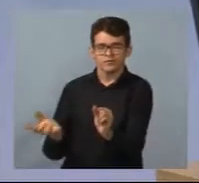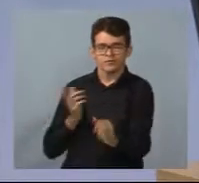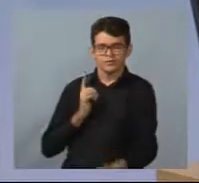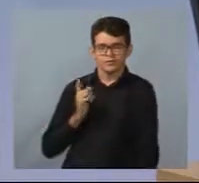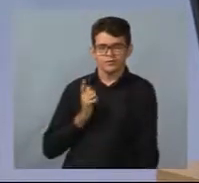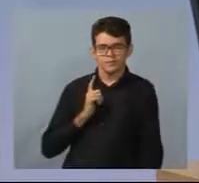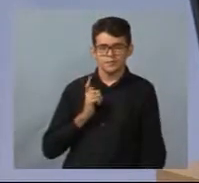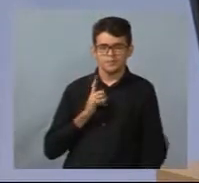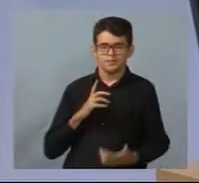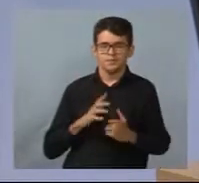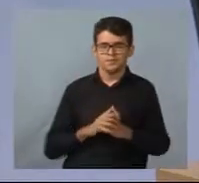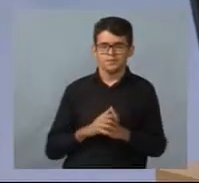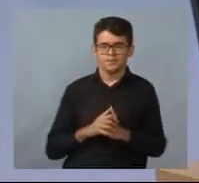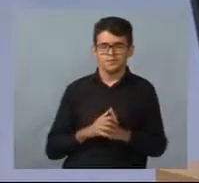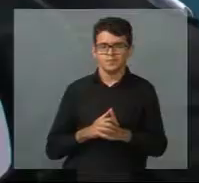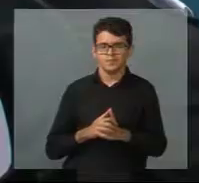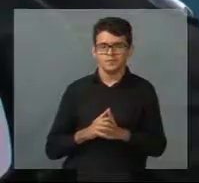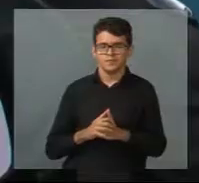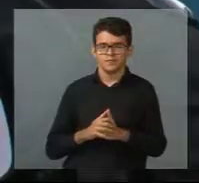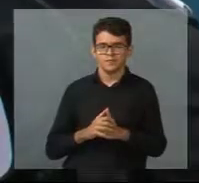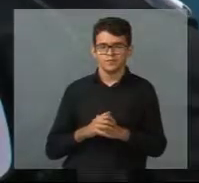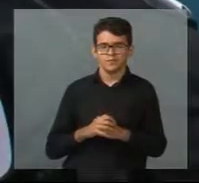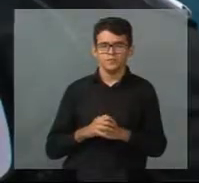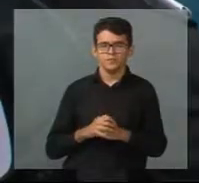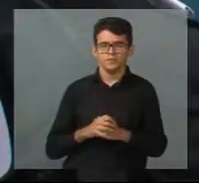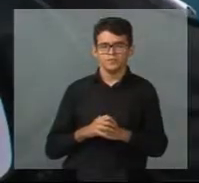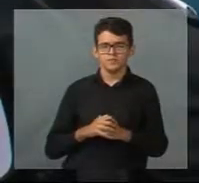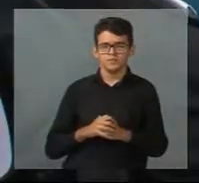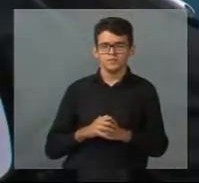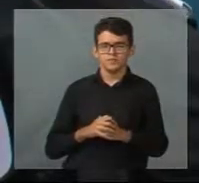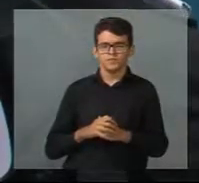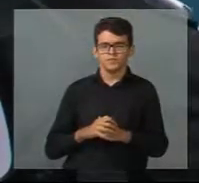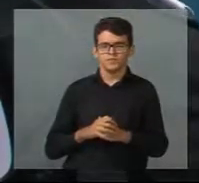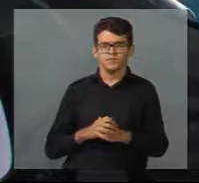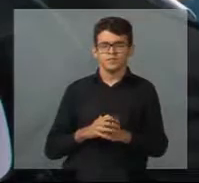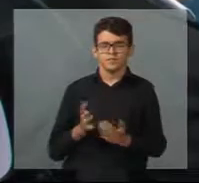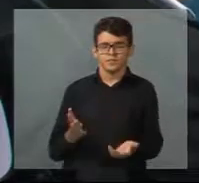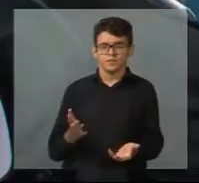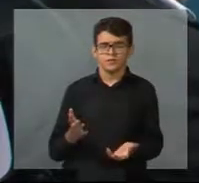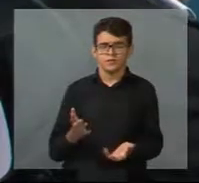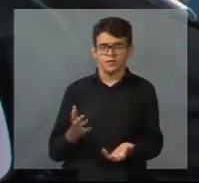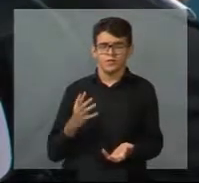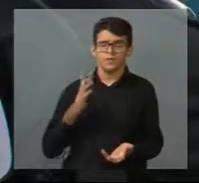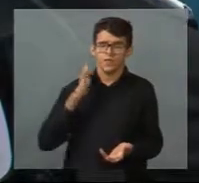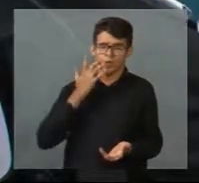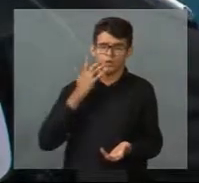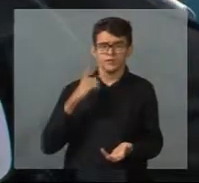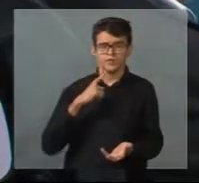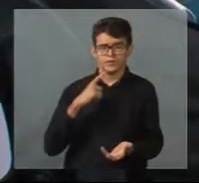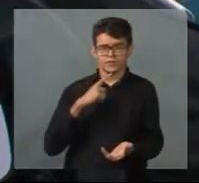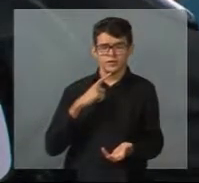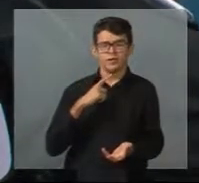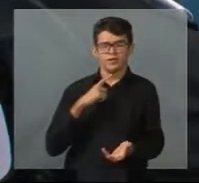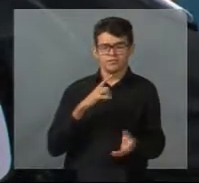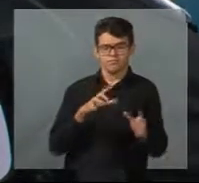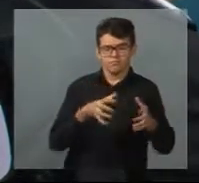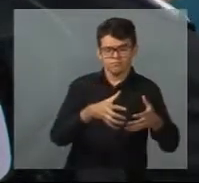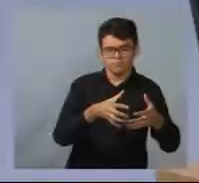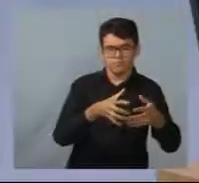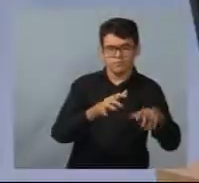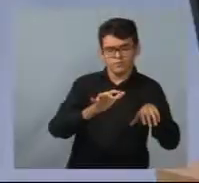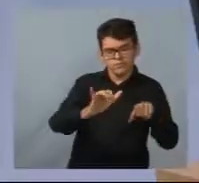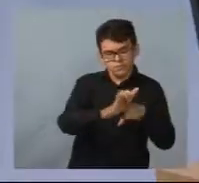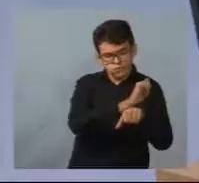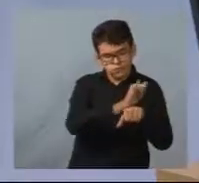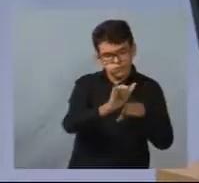isso, faz direitinho a coisa e passa em branca e nuvem. Eu acho que há um esquema. Houve um esquema contra o Lula, mas